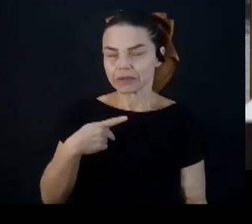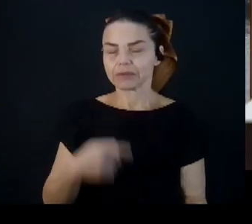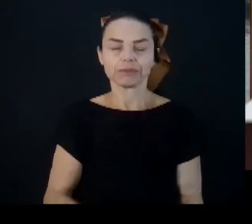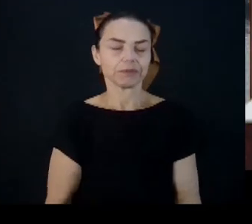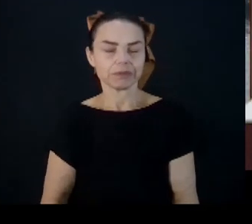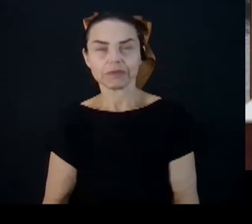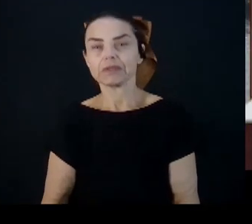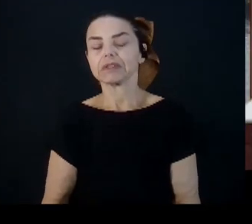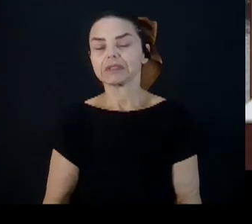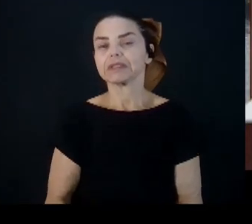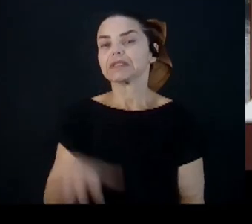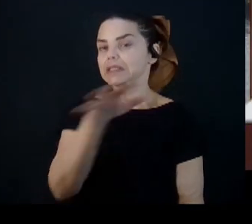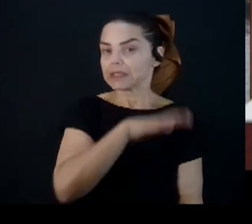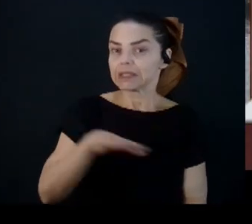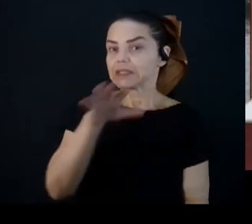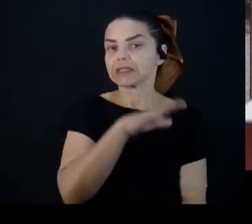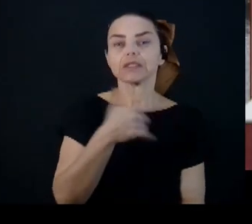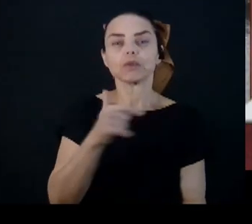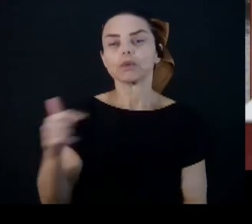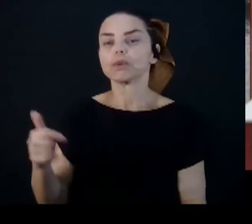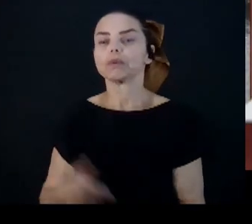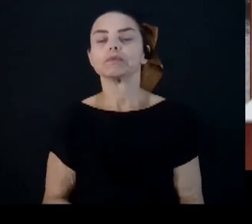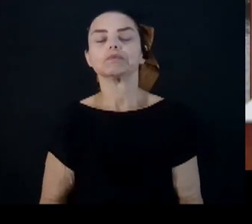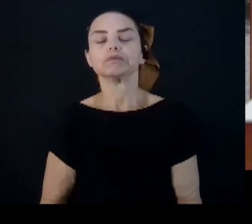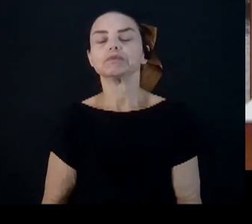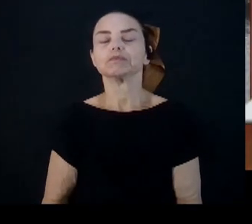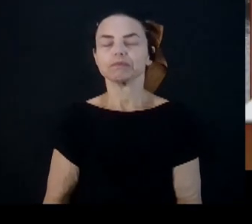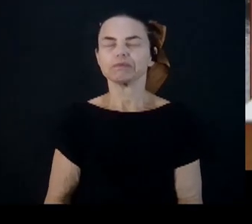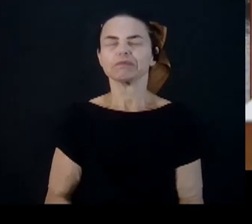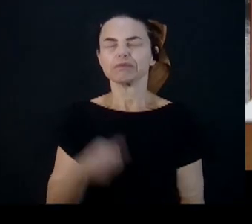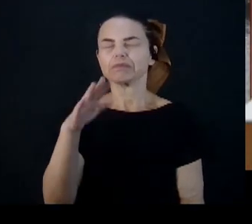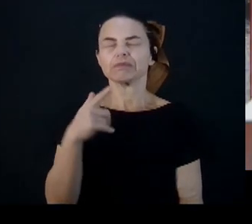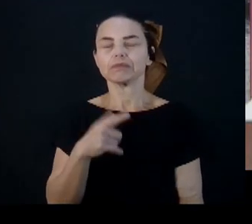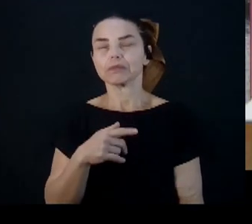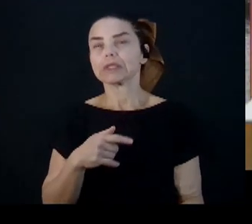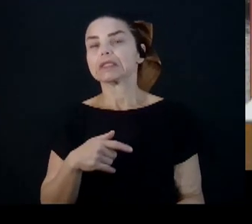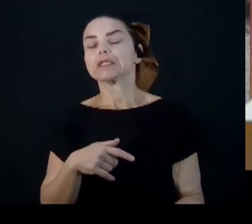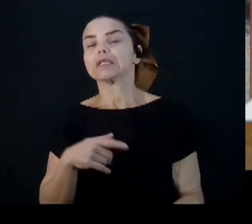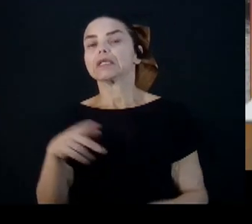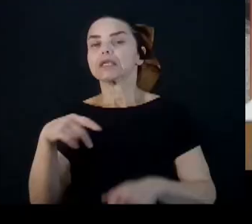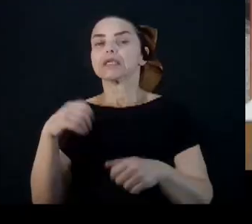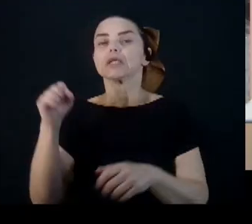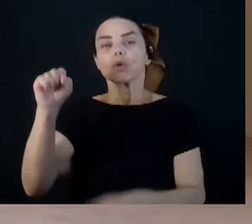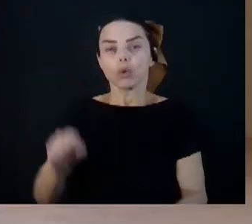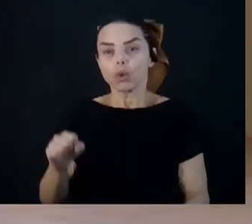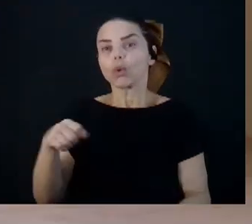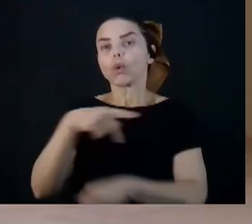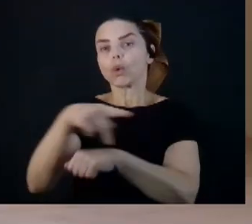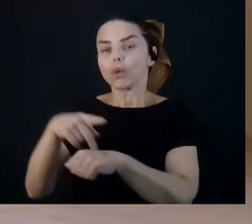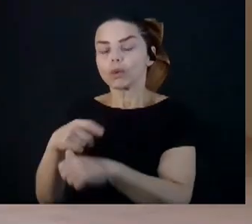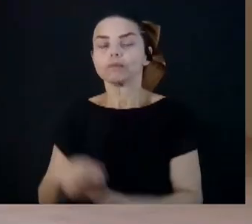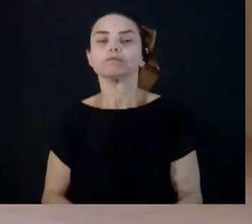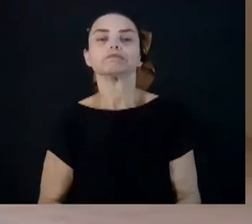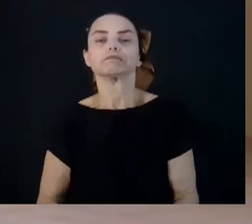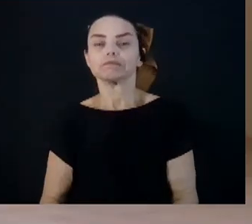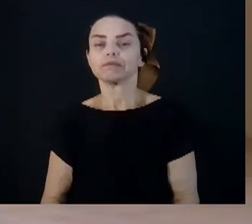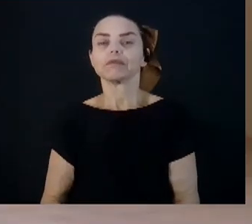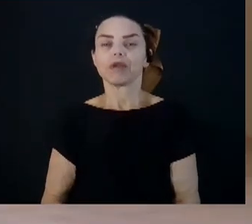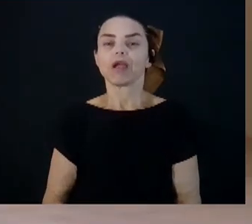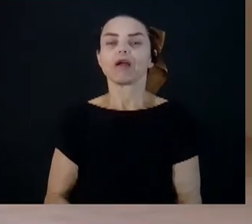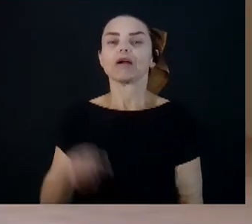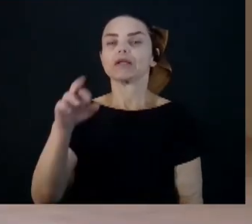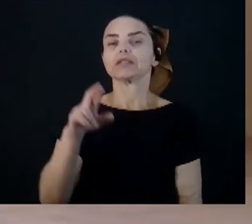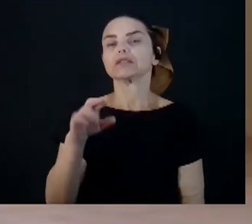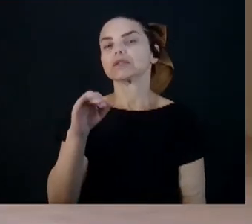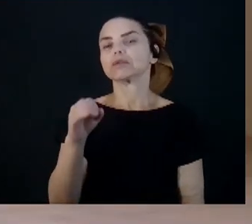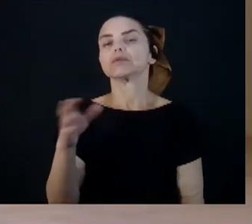região, não tinha, né? Era mais sul do país e alguma coisa ainda em Rio Claro, que é uma